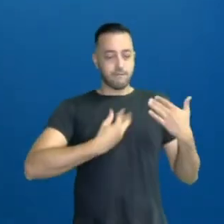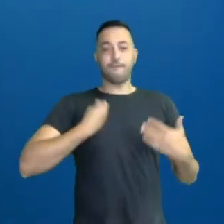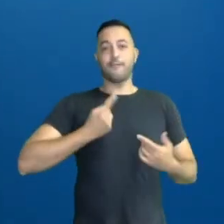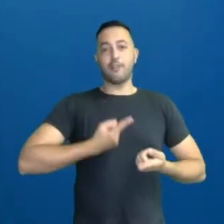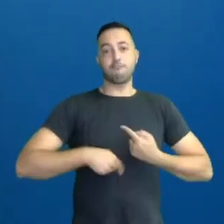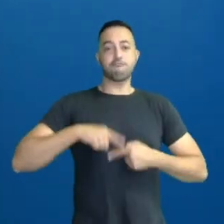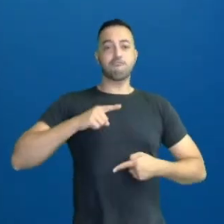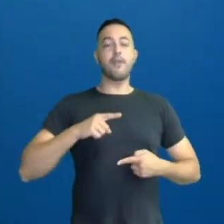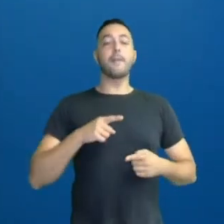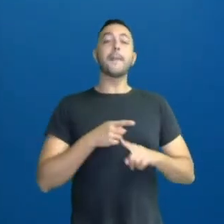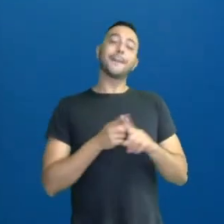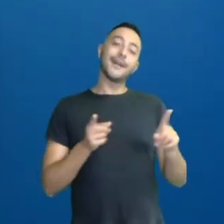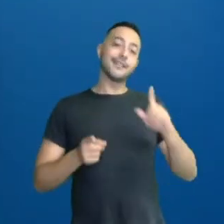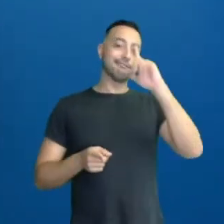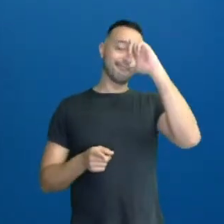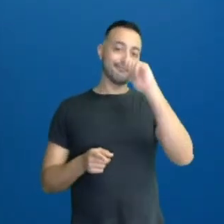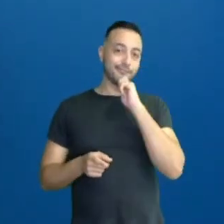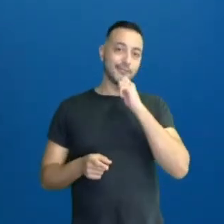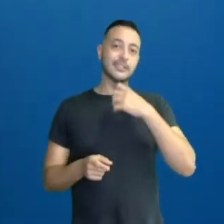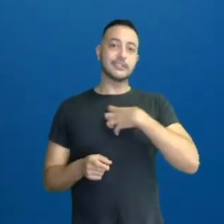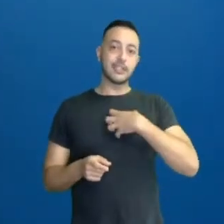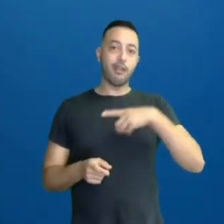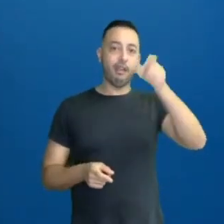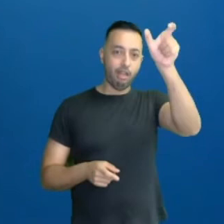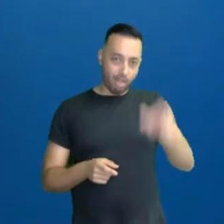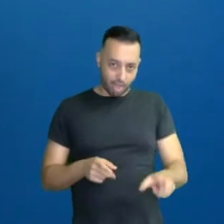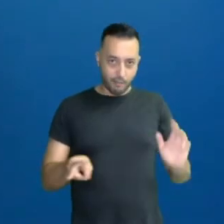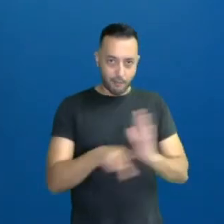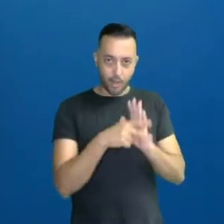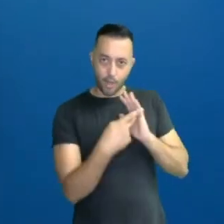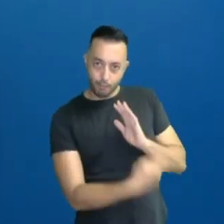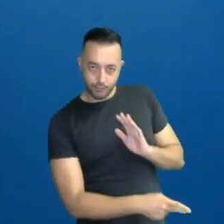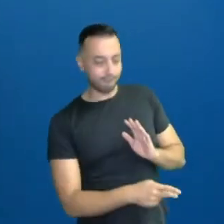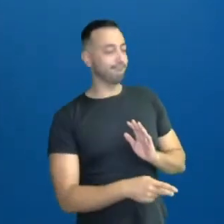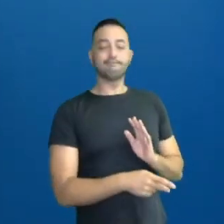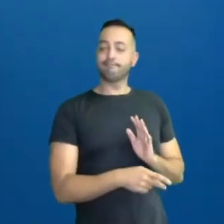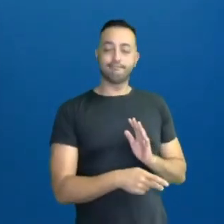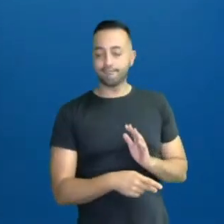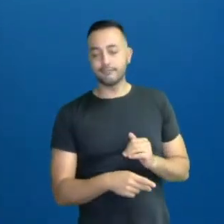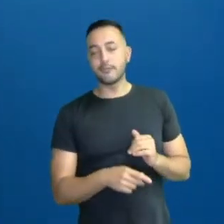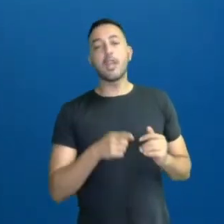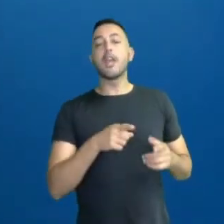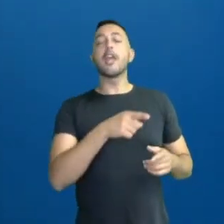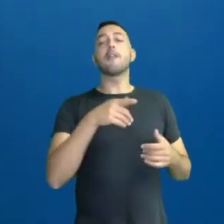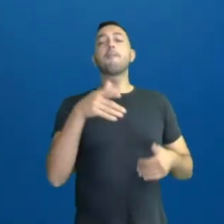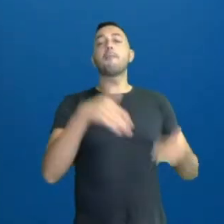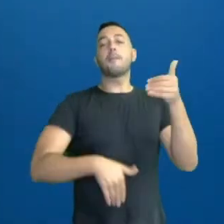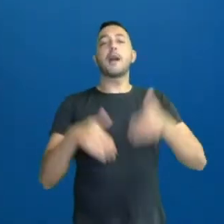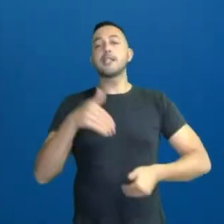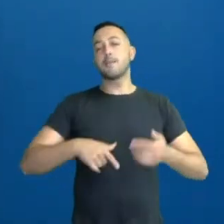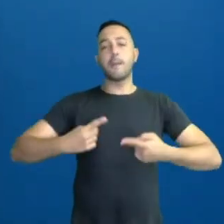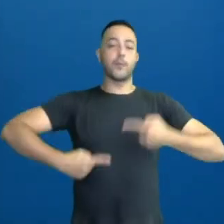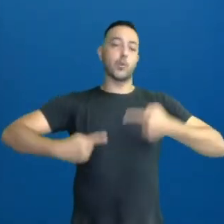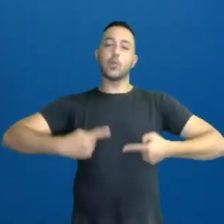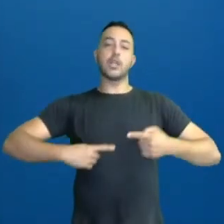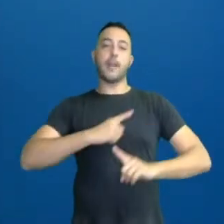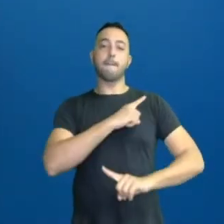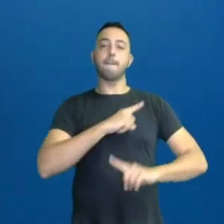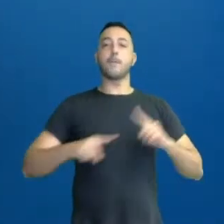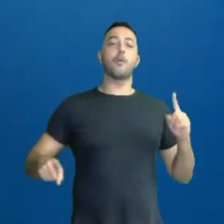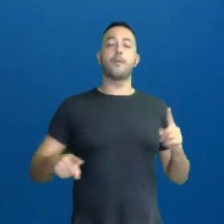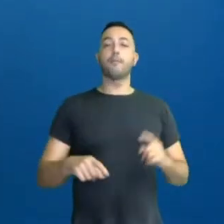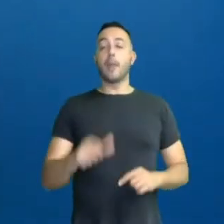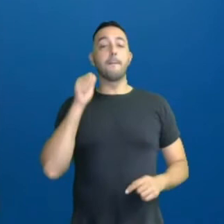Esses estrangeiros também não eram considerados cidadãos. Então não eram cidadãos, não podiam participar da vida política da Grécia.